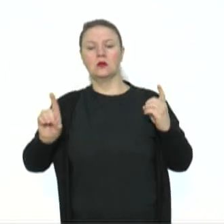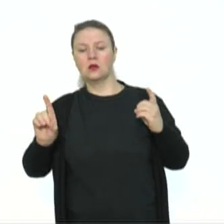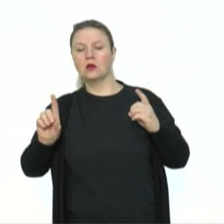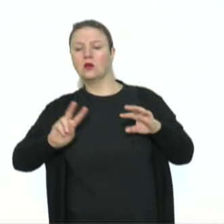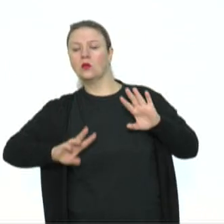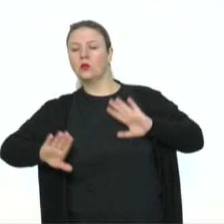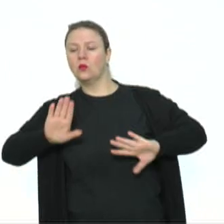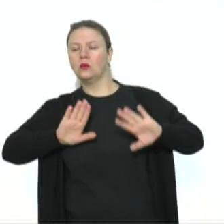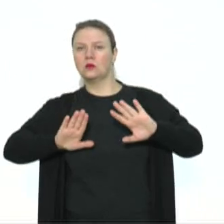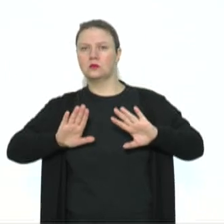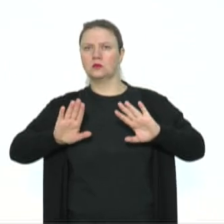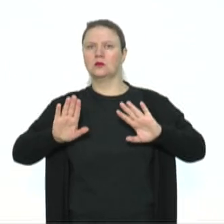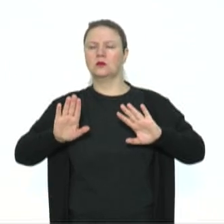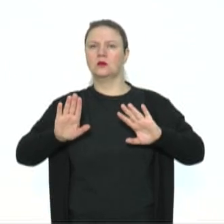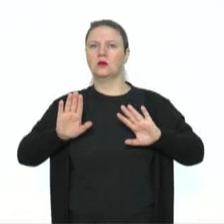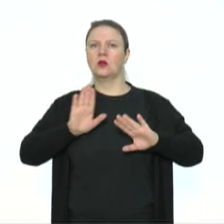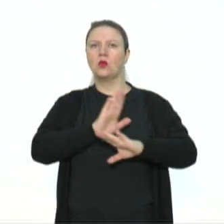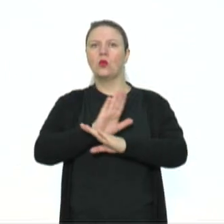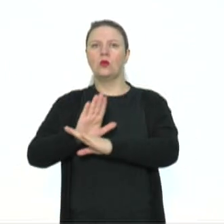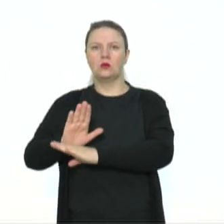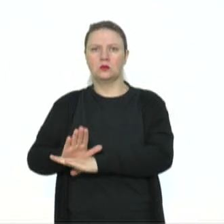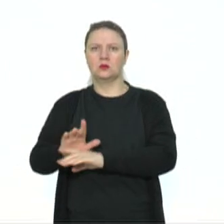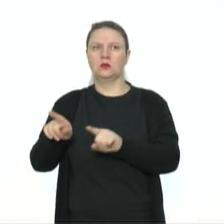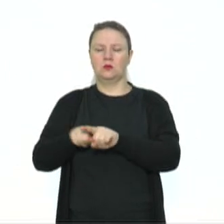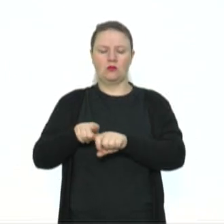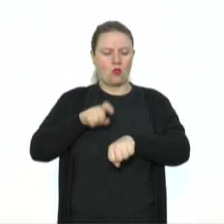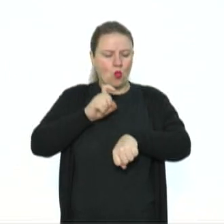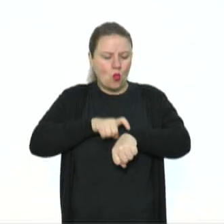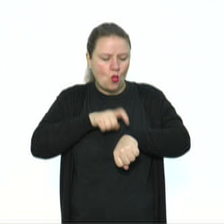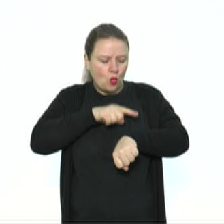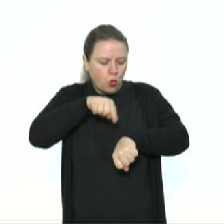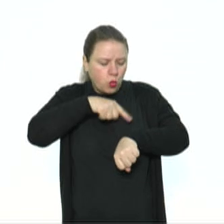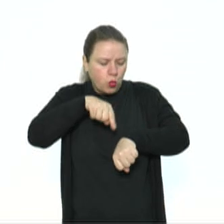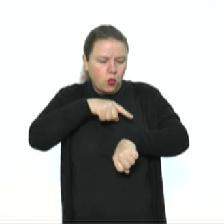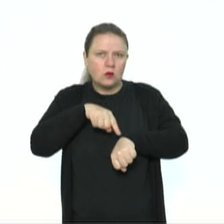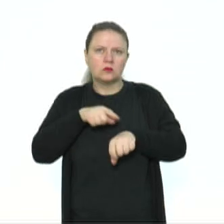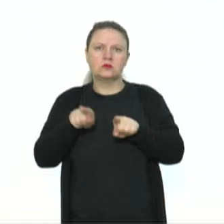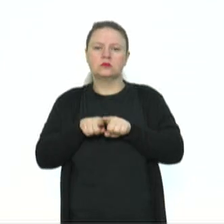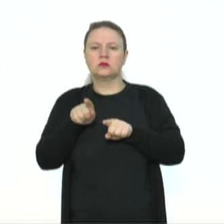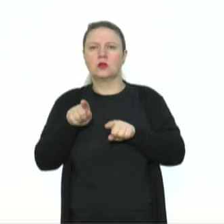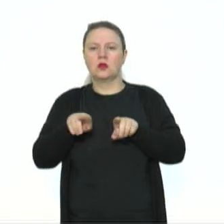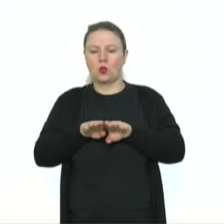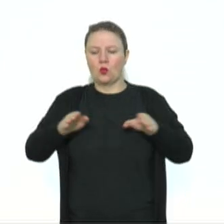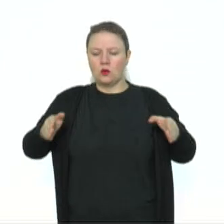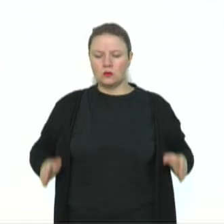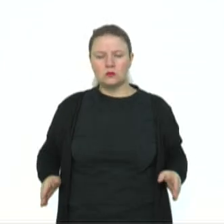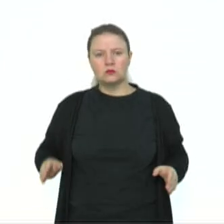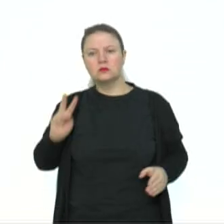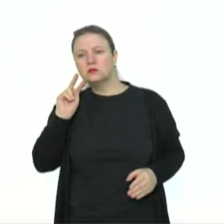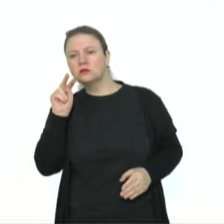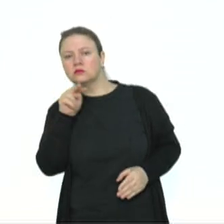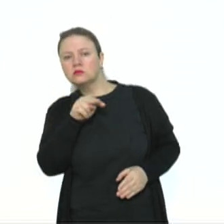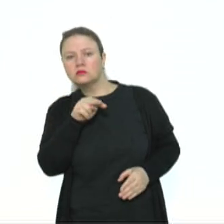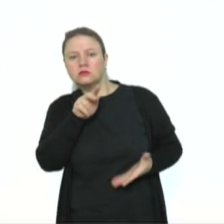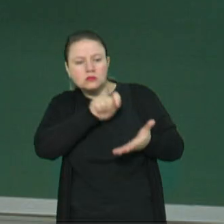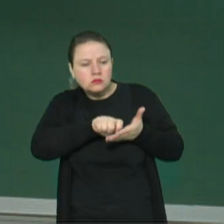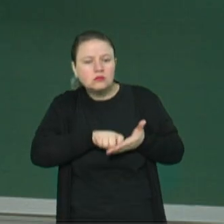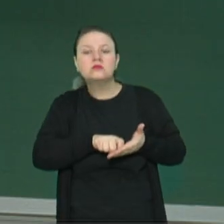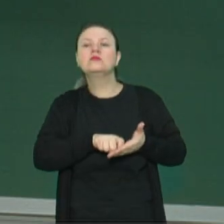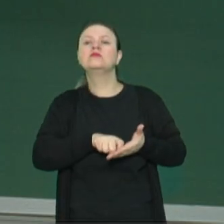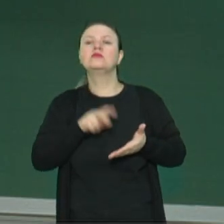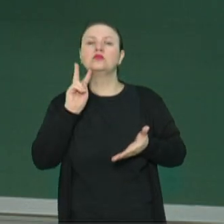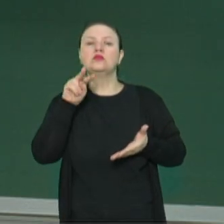ali, né? E quem auxilia ele é um cronometrista, que posiciona-se no fundo, e o mesário, que vai está atualizando o placar. Então